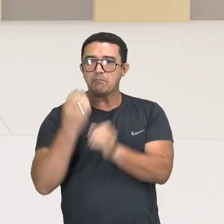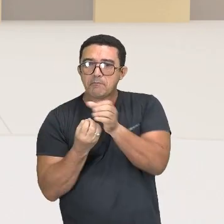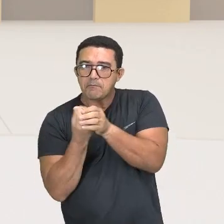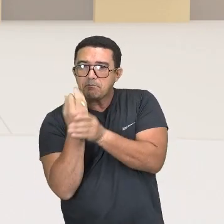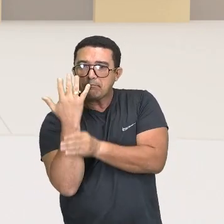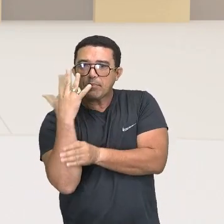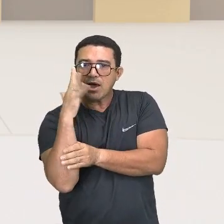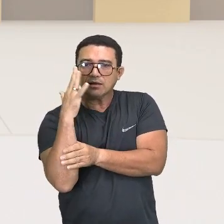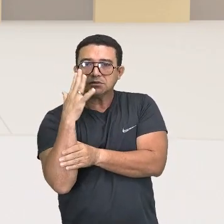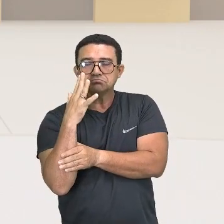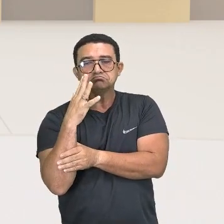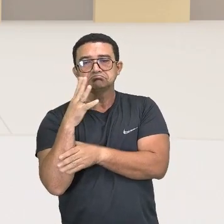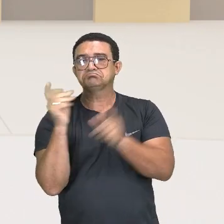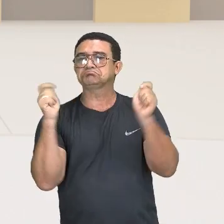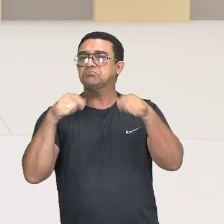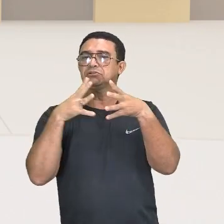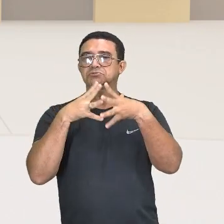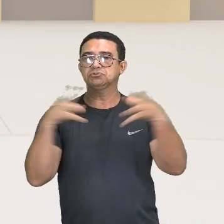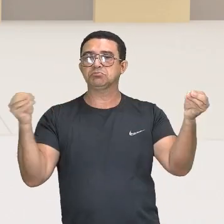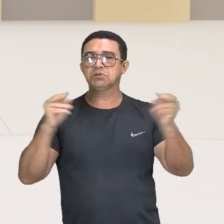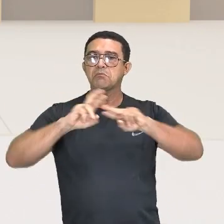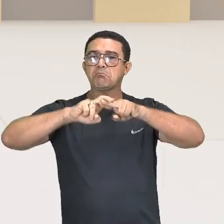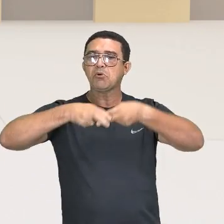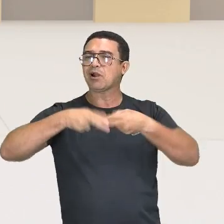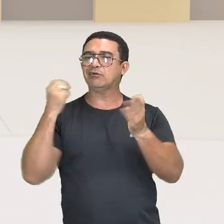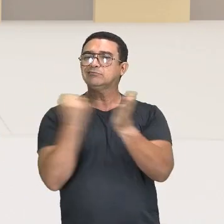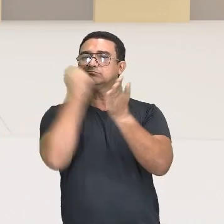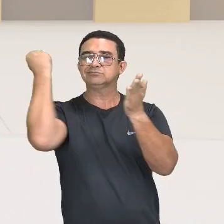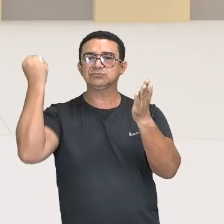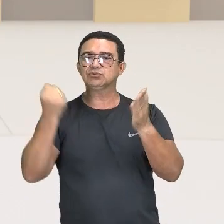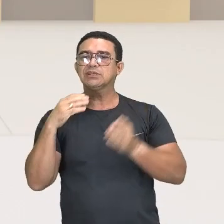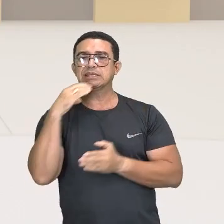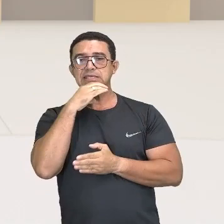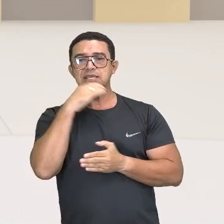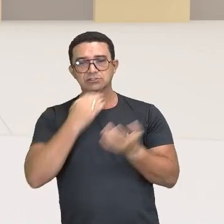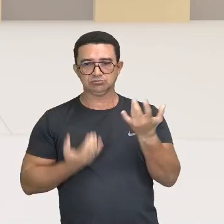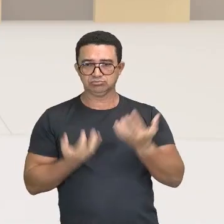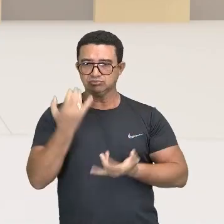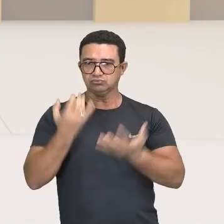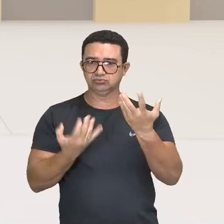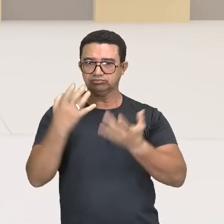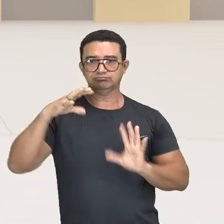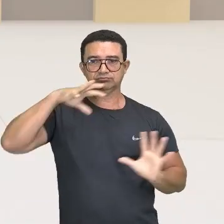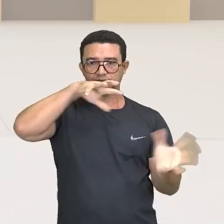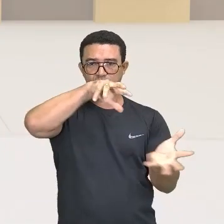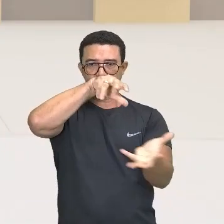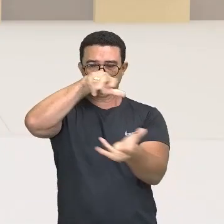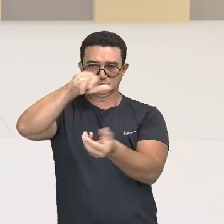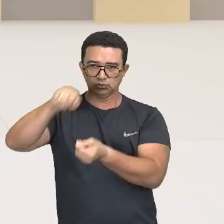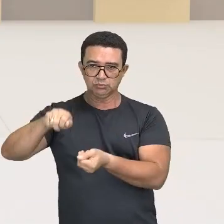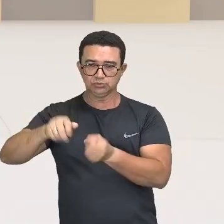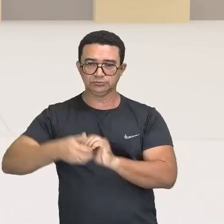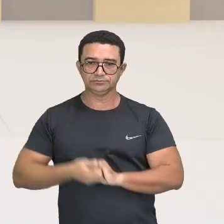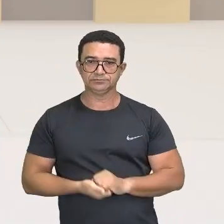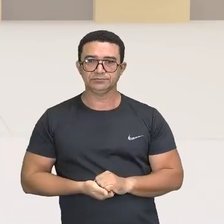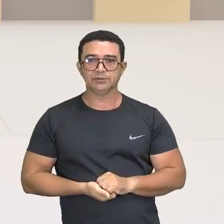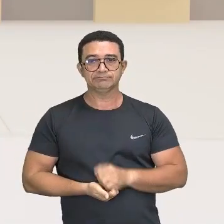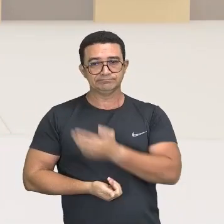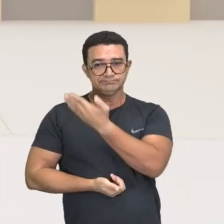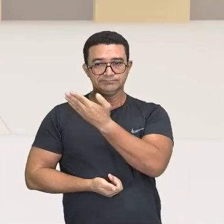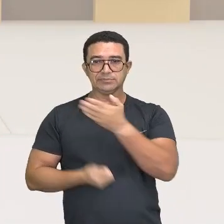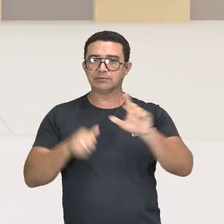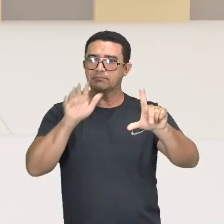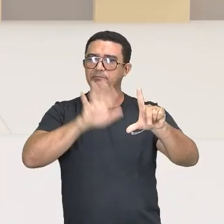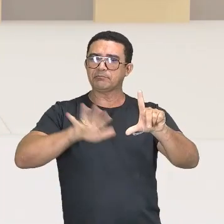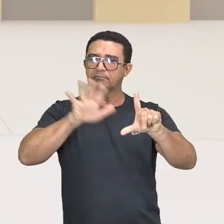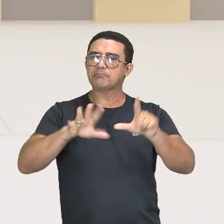aí de extinção por causa desses impactos aí do aquecimento global, como a gente pôde observar aí nessas imagens dos peixes ali mortos,